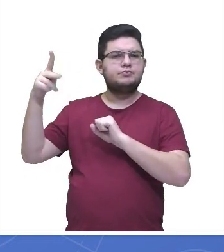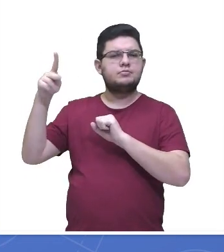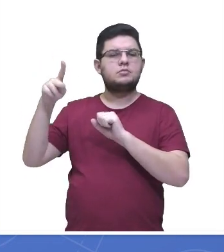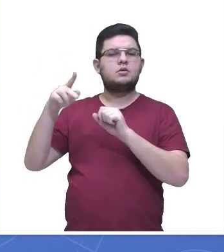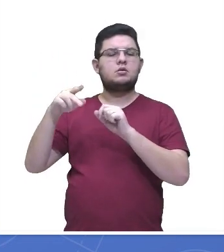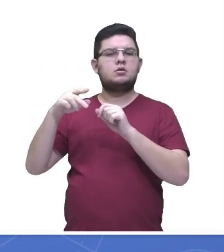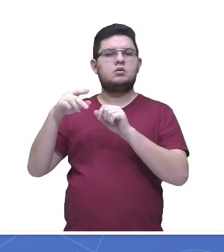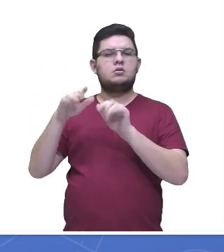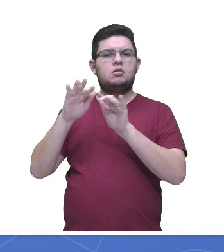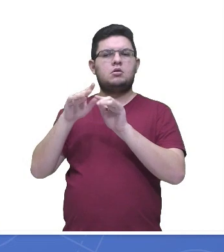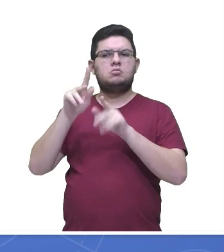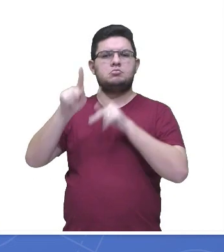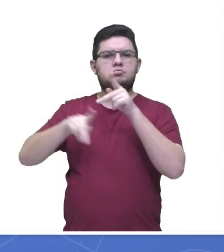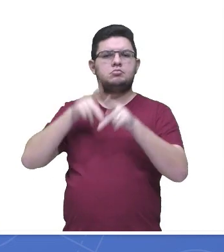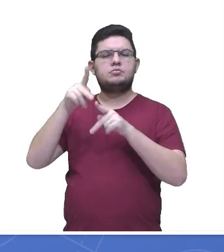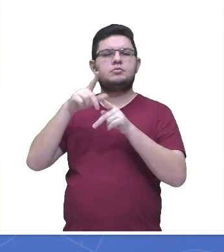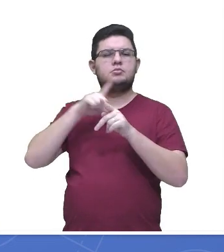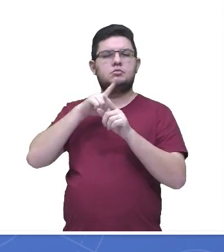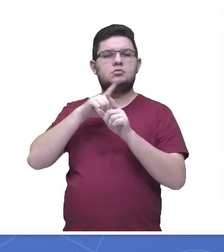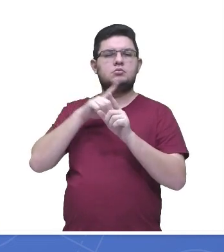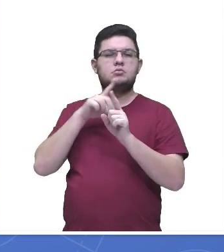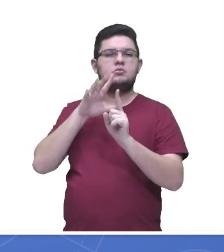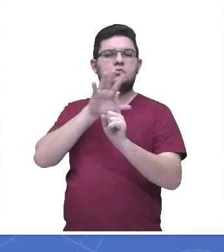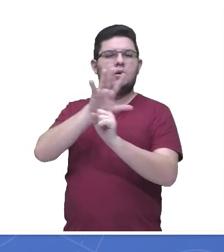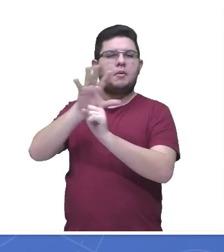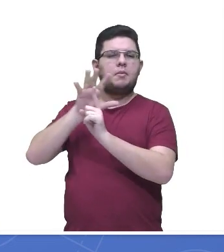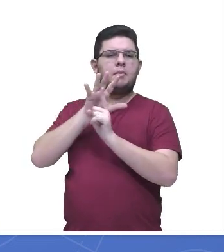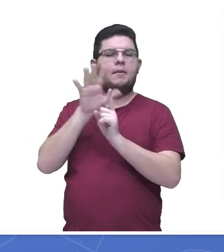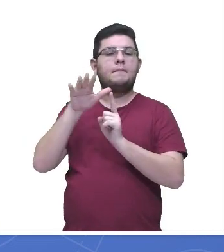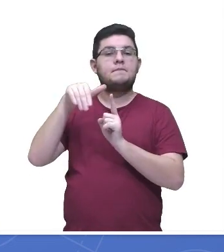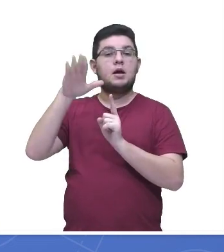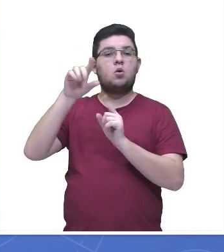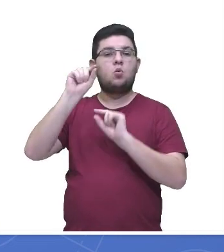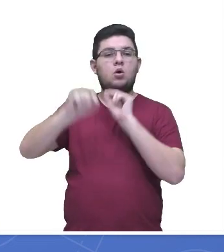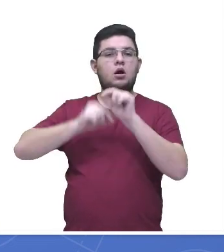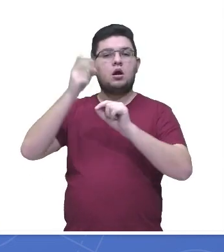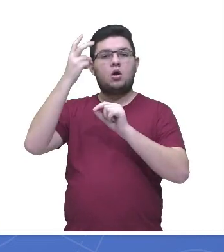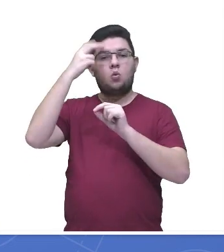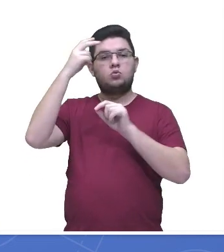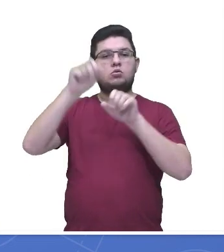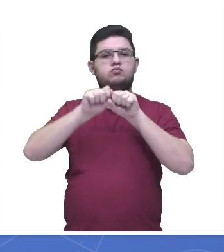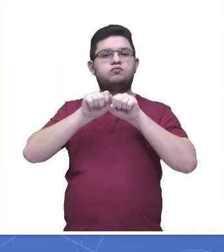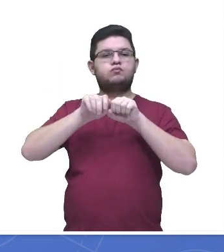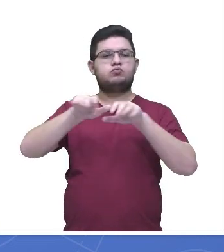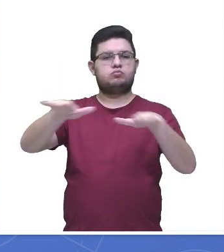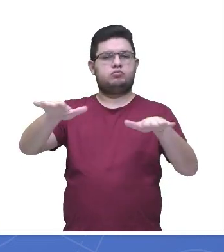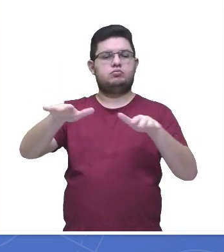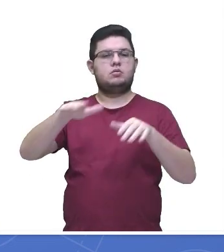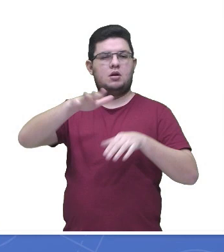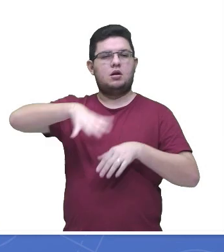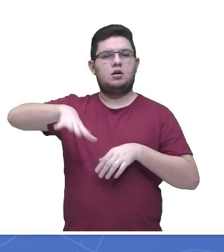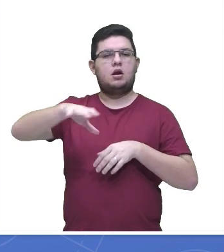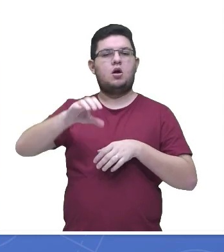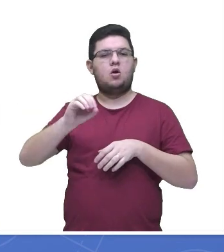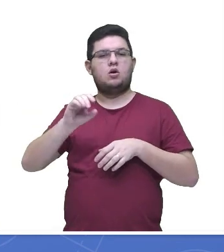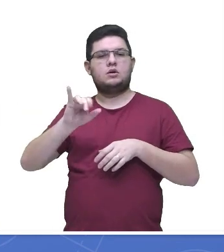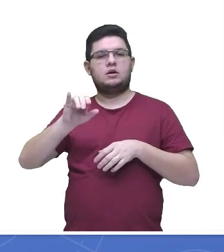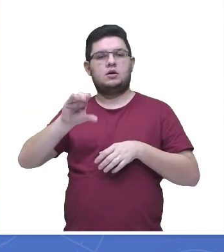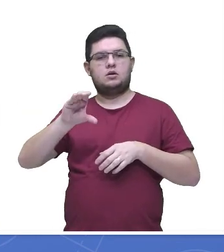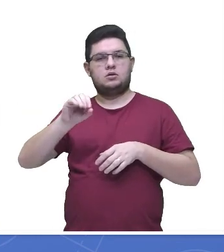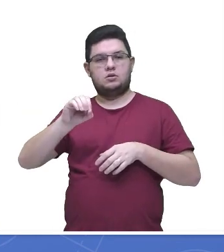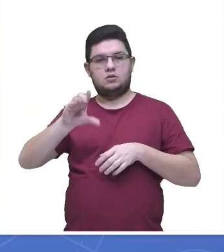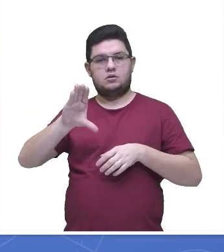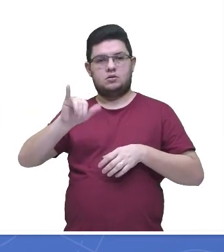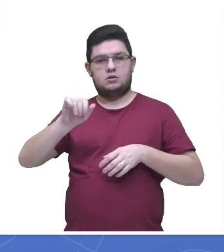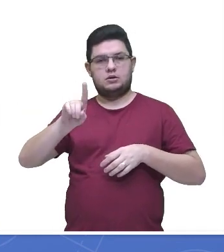antiga, ela teve uma influência muito forte na cultura ocidental. Ela está presente, né? Quem